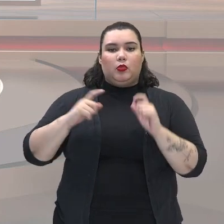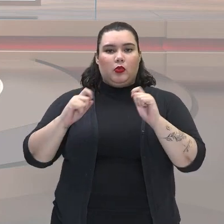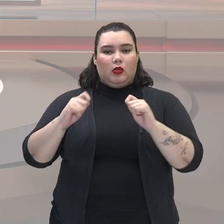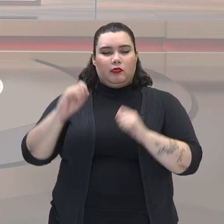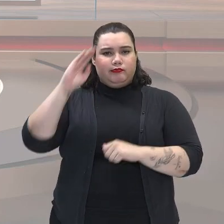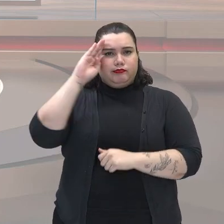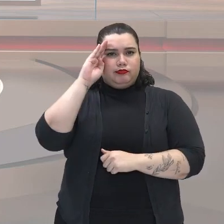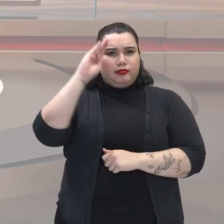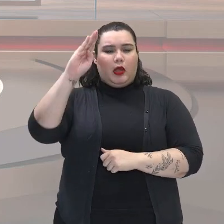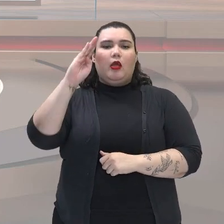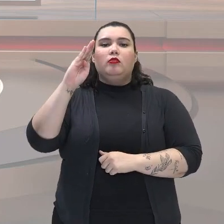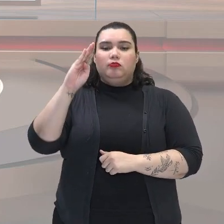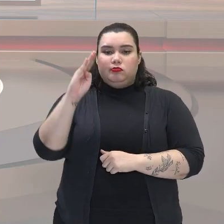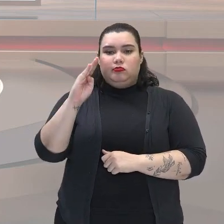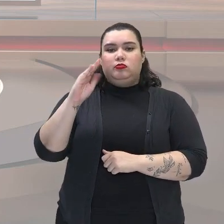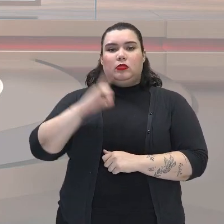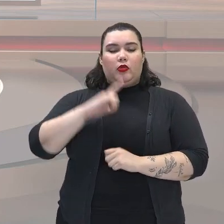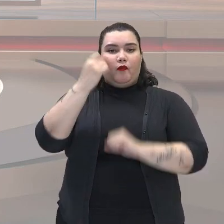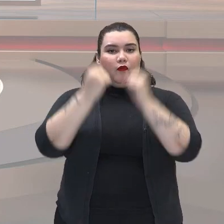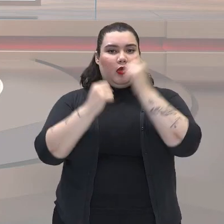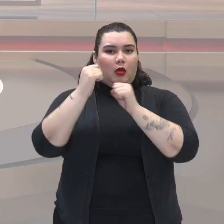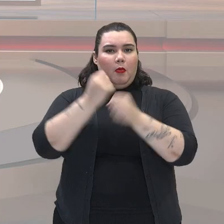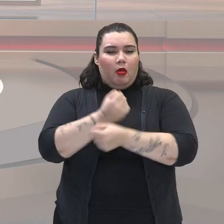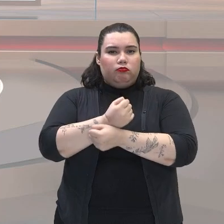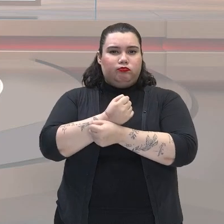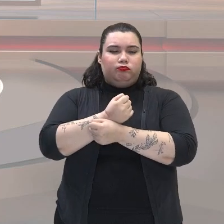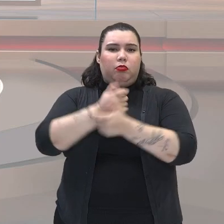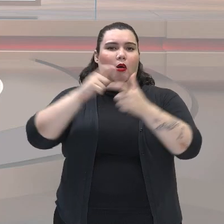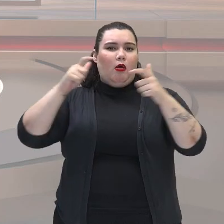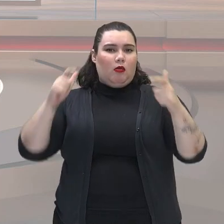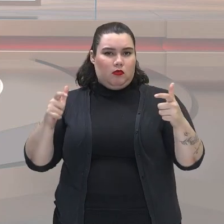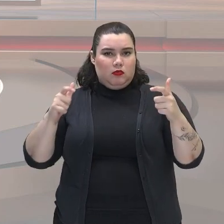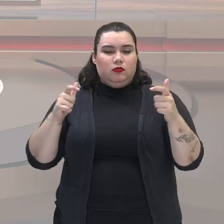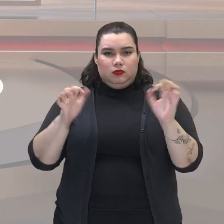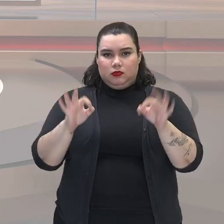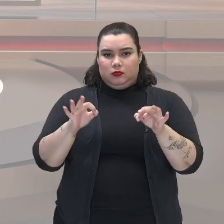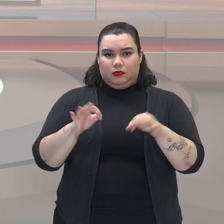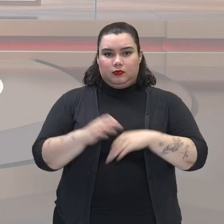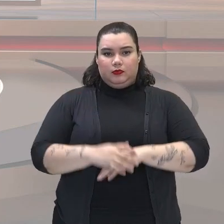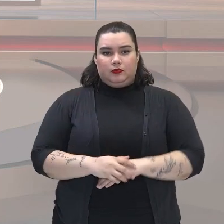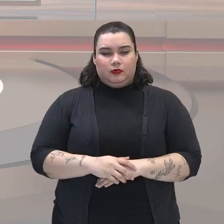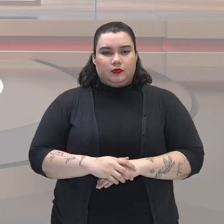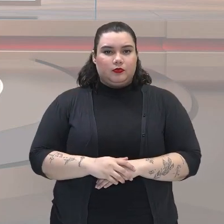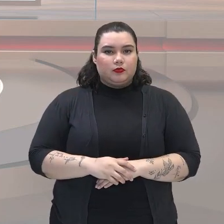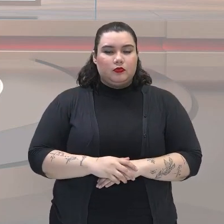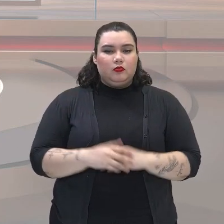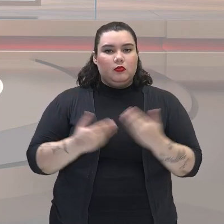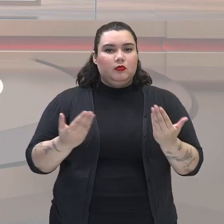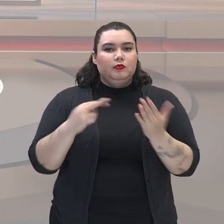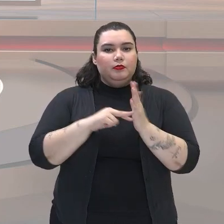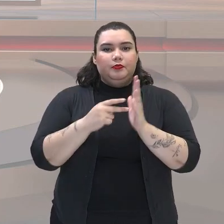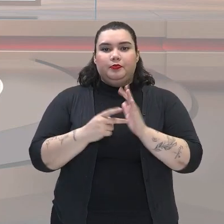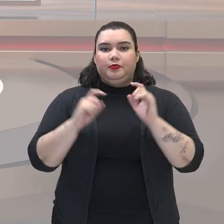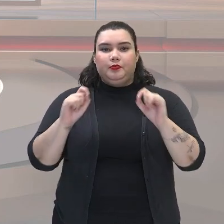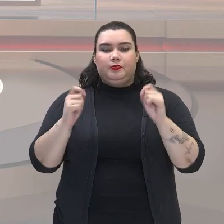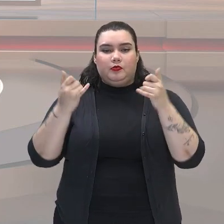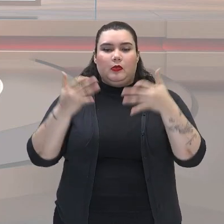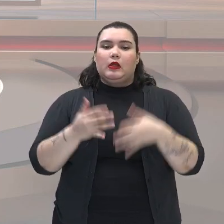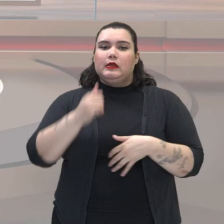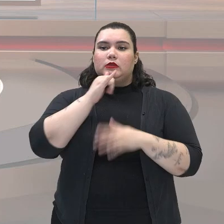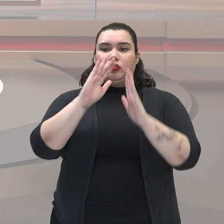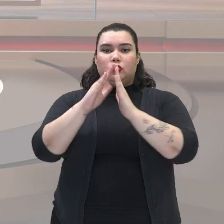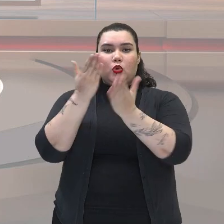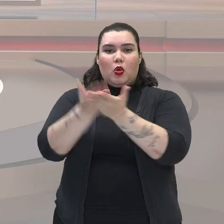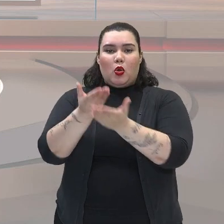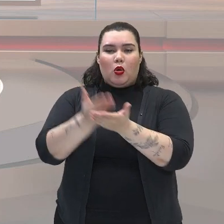potência militar e industrial. Ou seja, a questão, por exemplo, de se investir nas escolas